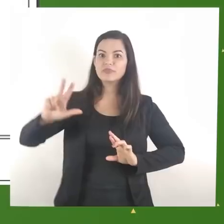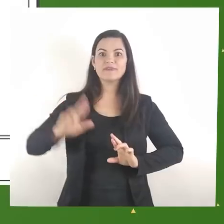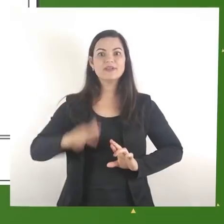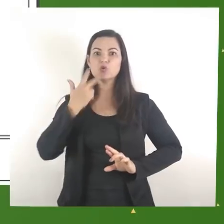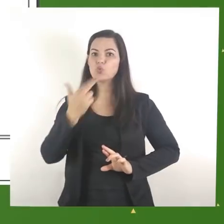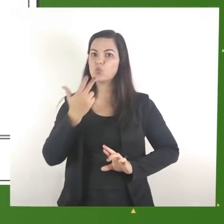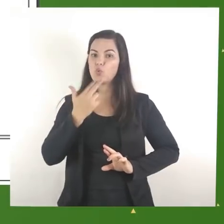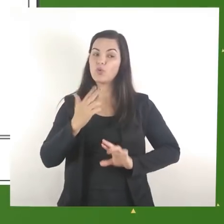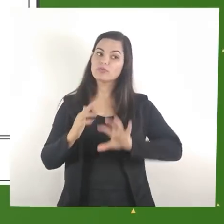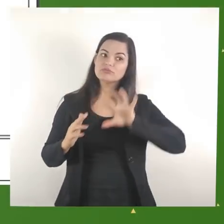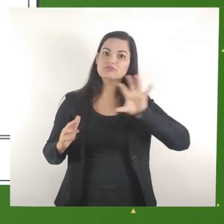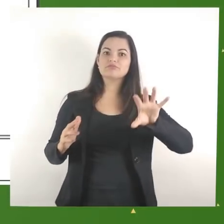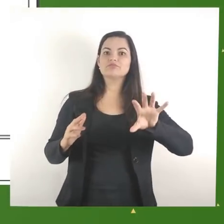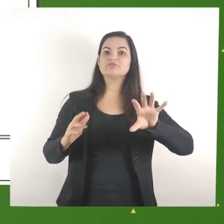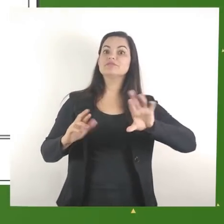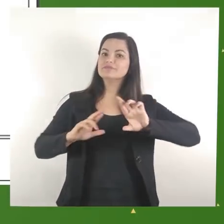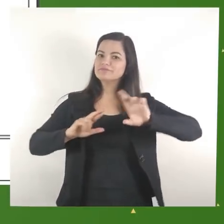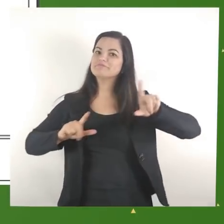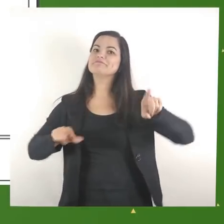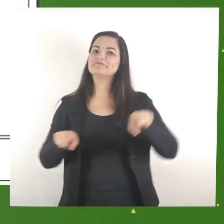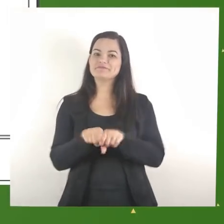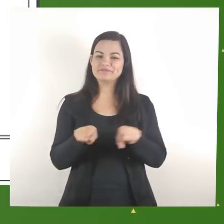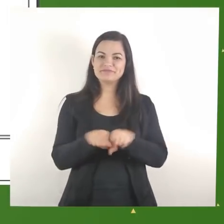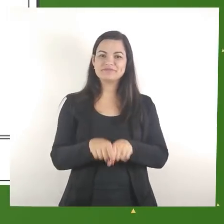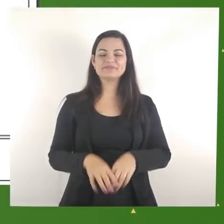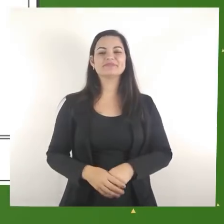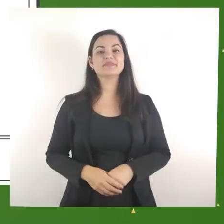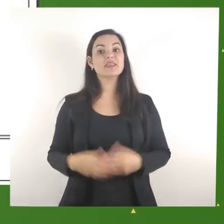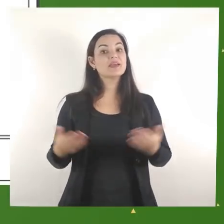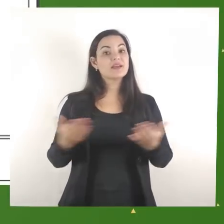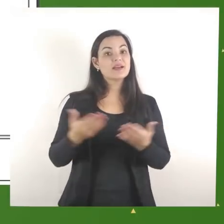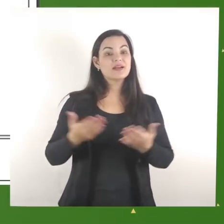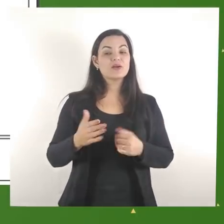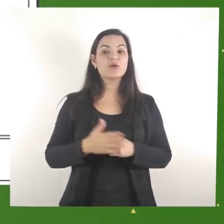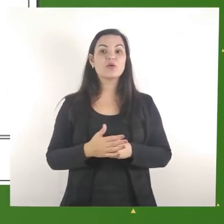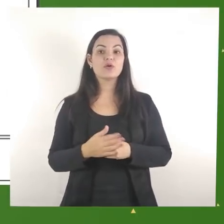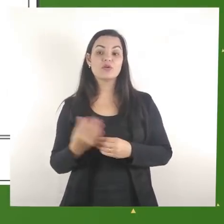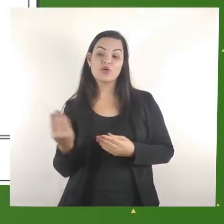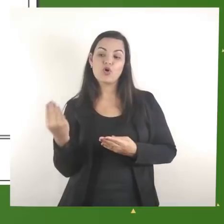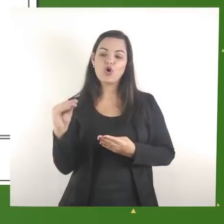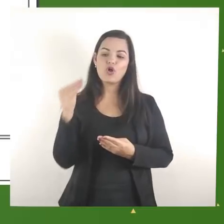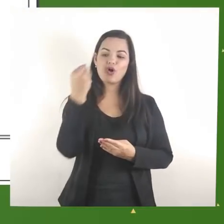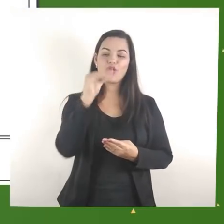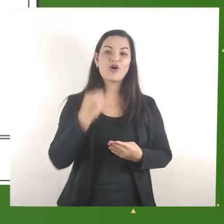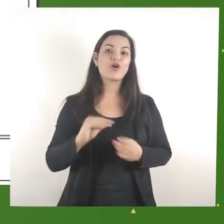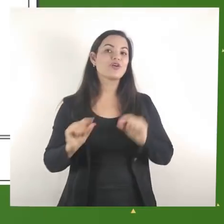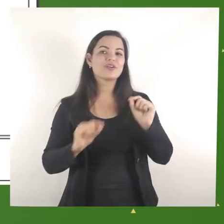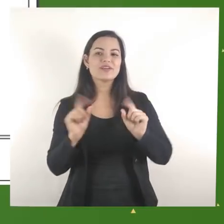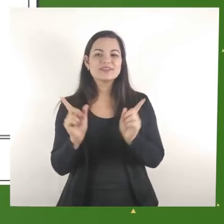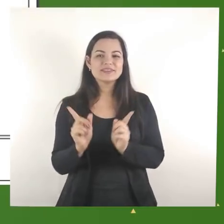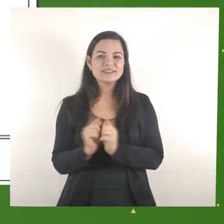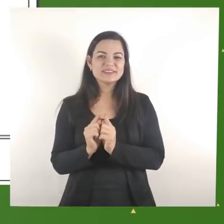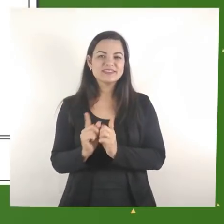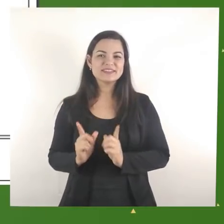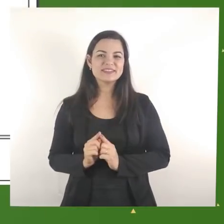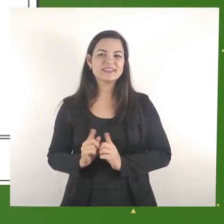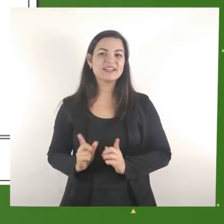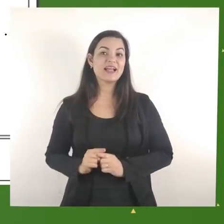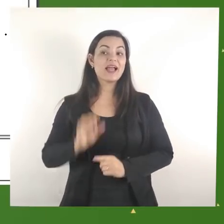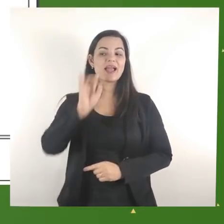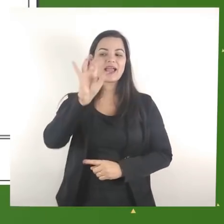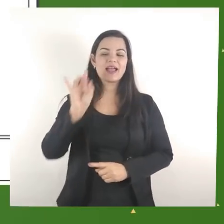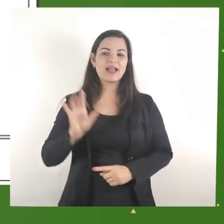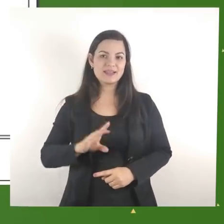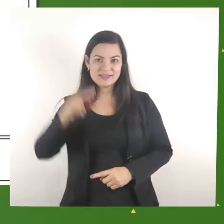diferente. E agora nós vamos marcar as siglas desses estados. Vocês